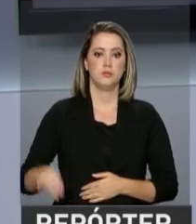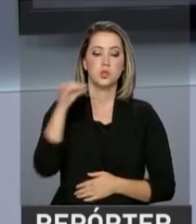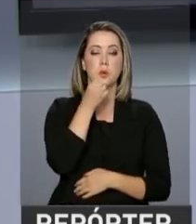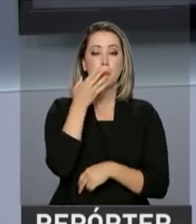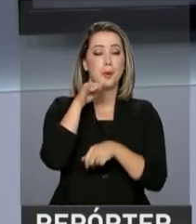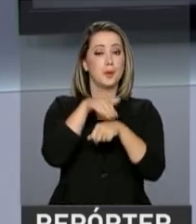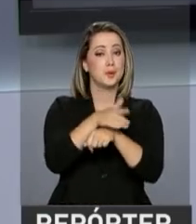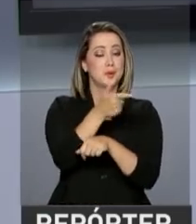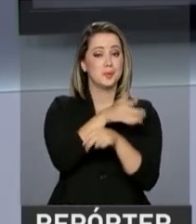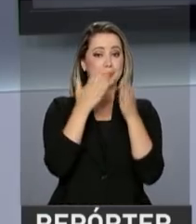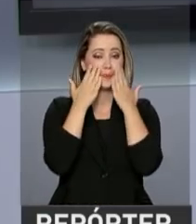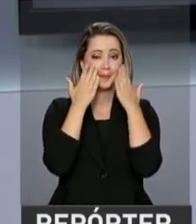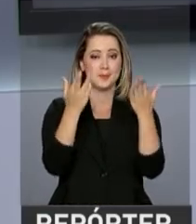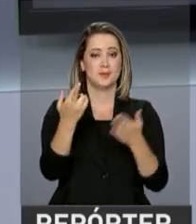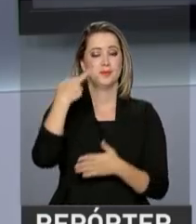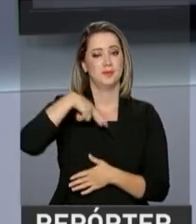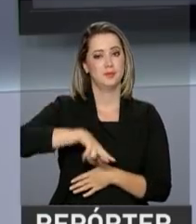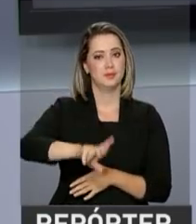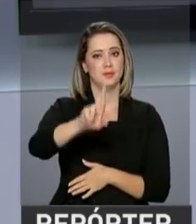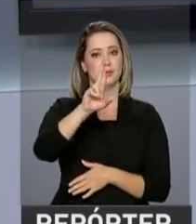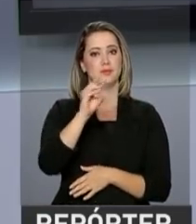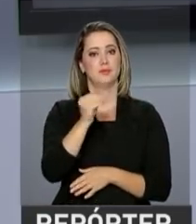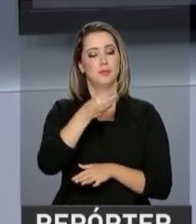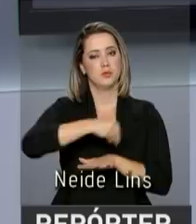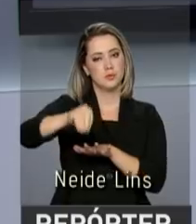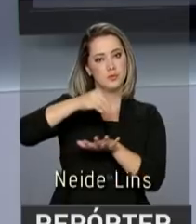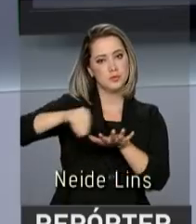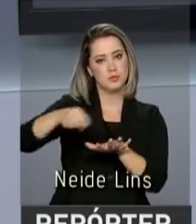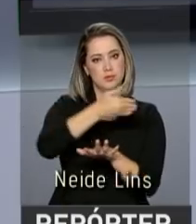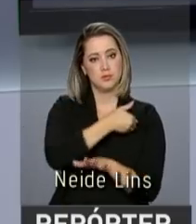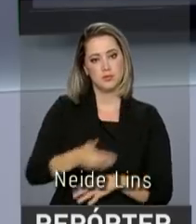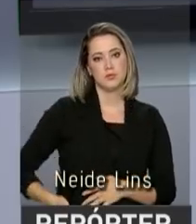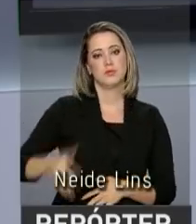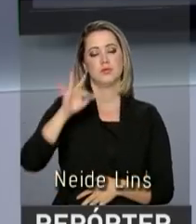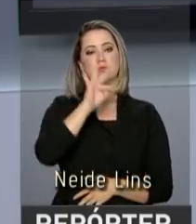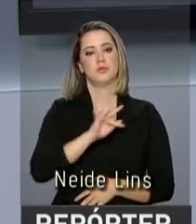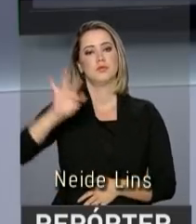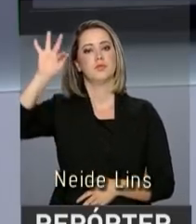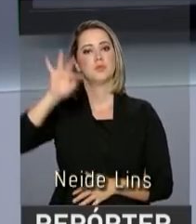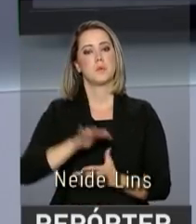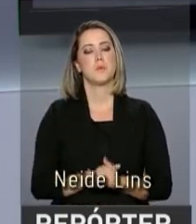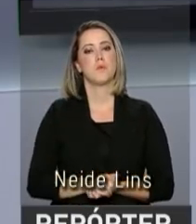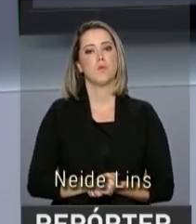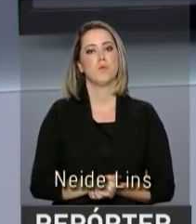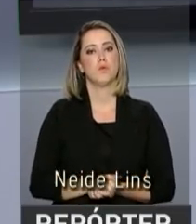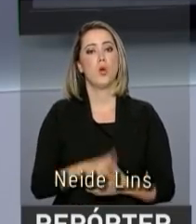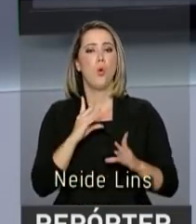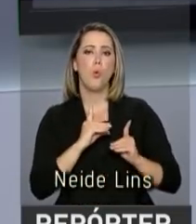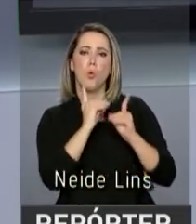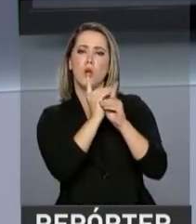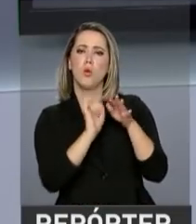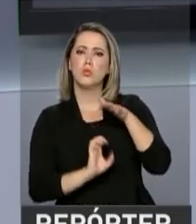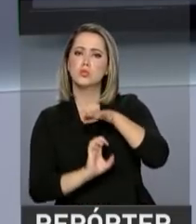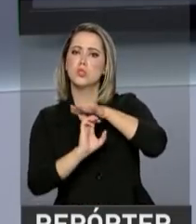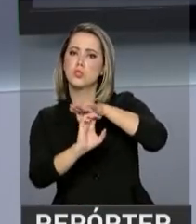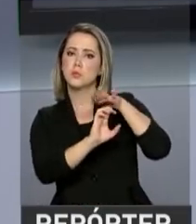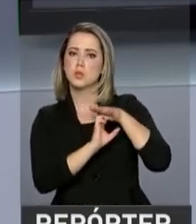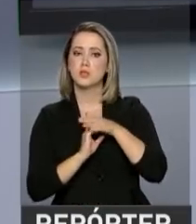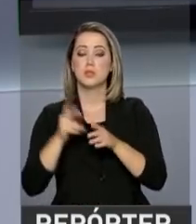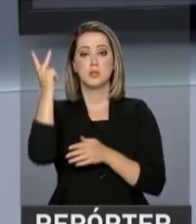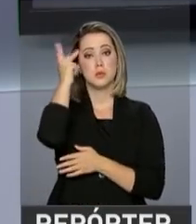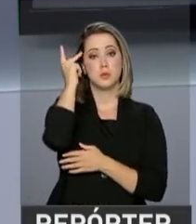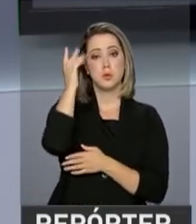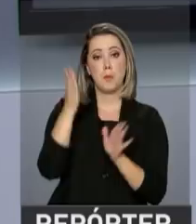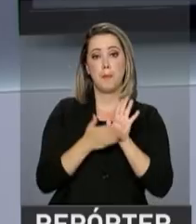Olá, boa noite. Começa agora mais uma edição do Repórter NBR com as notícias do governo federal. Um encontro empresarial em São